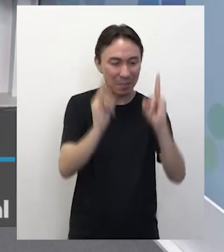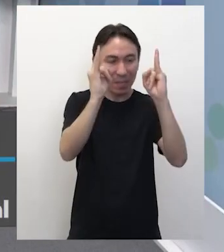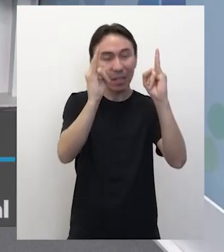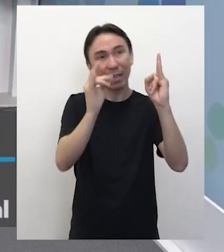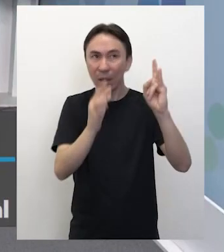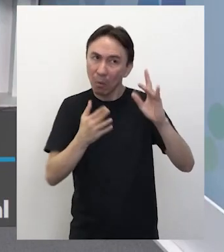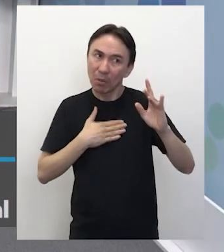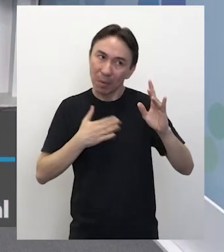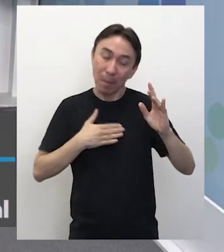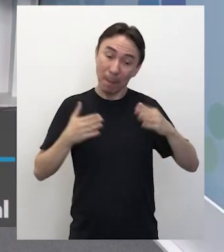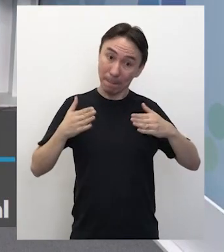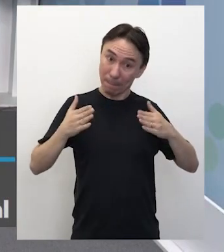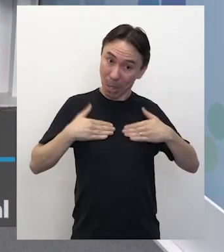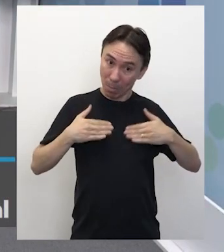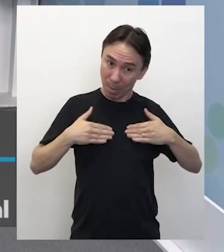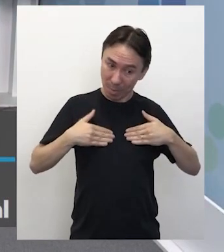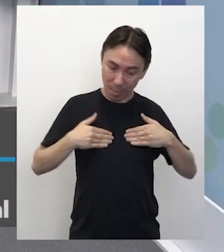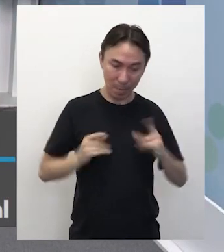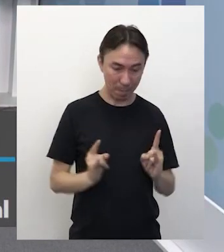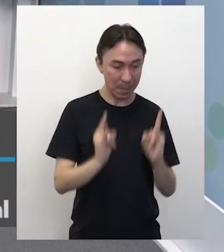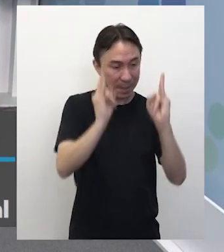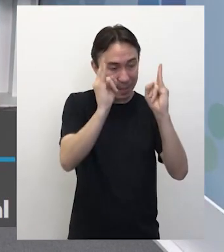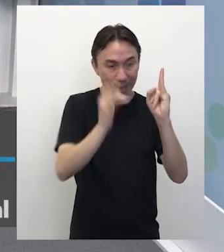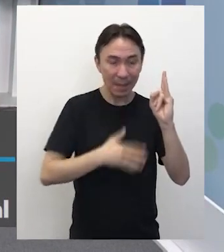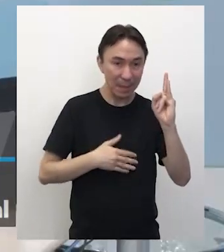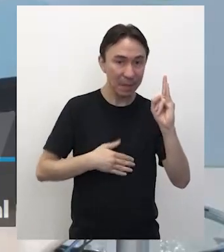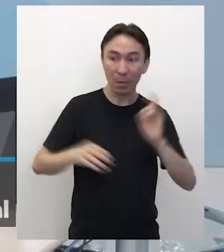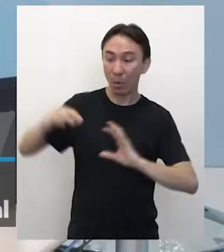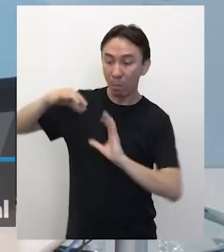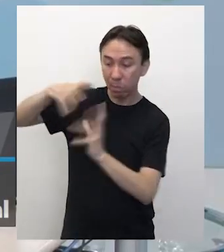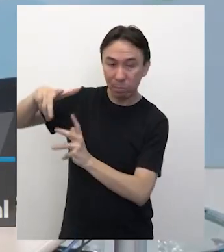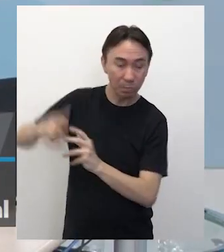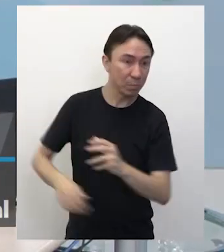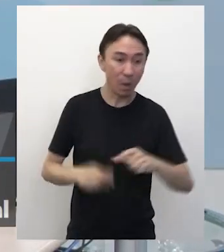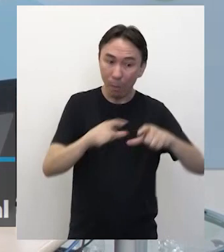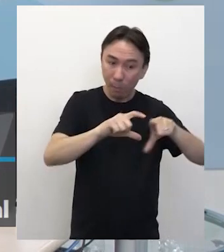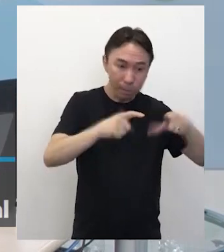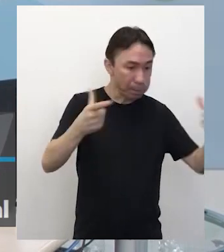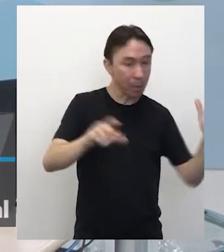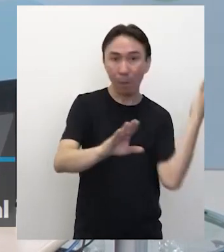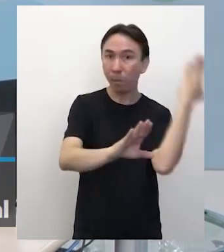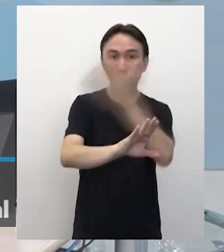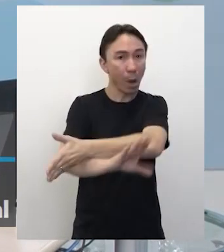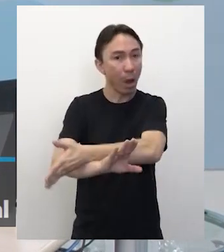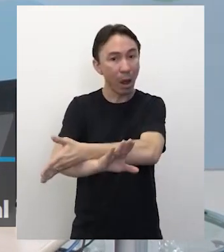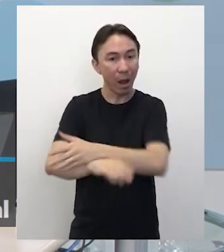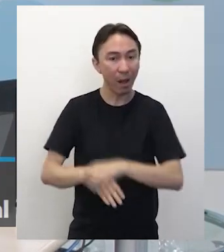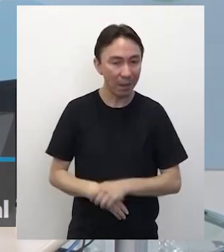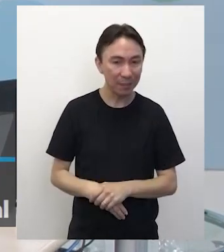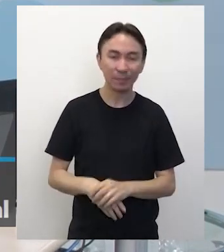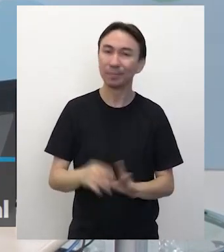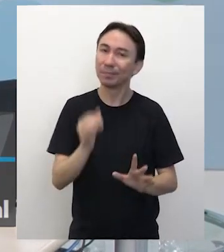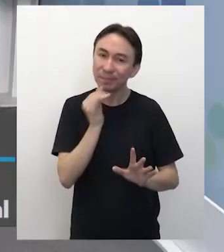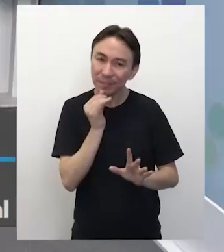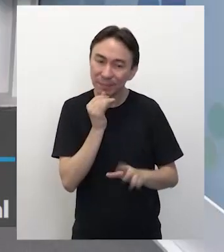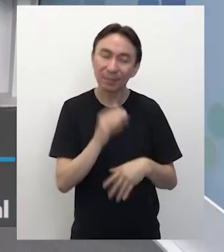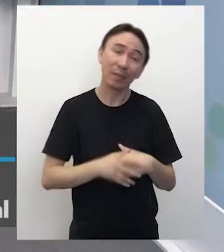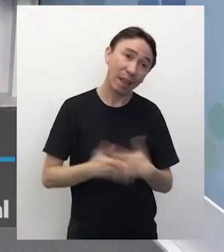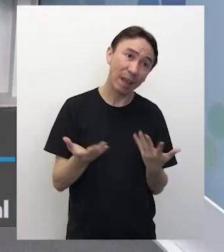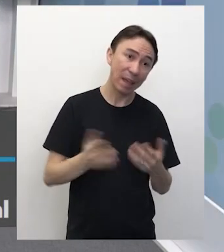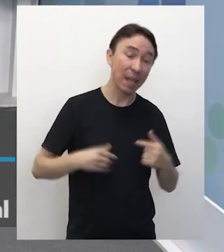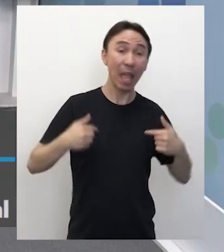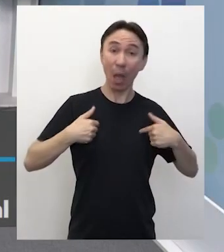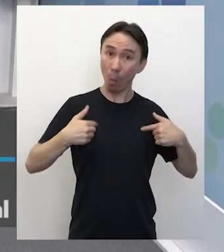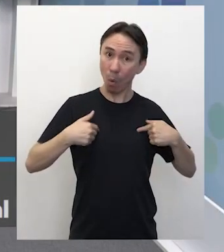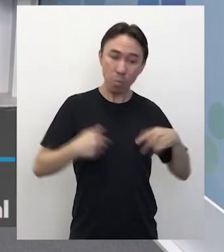aqui que eu achei interessante, ó. A professora Aya trouxe. Meus planos são grandiosos, mas cabem dentro de mim. Ah, exatamente. É